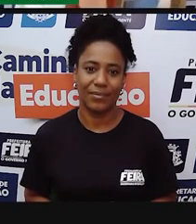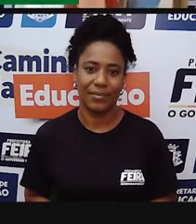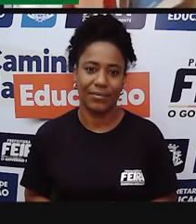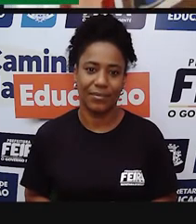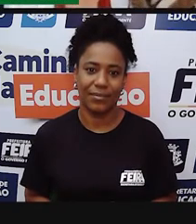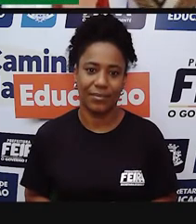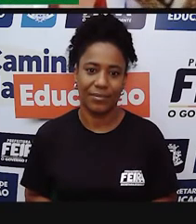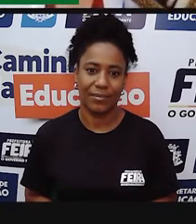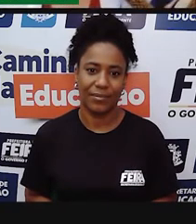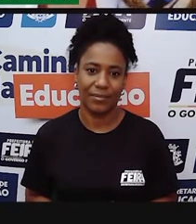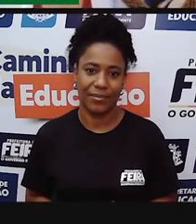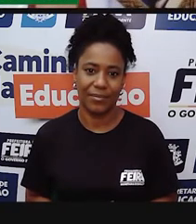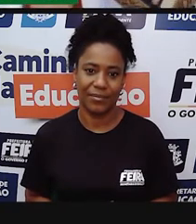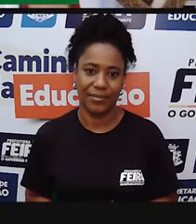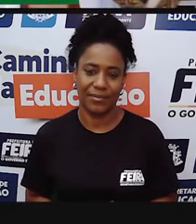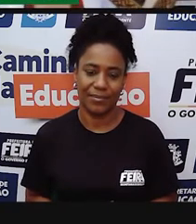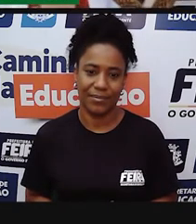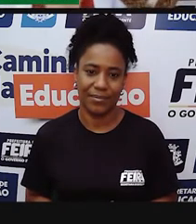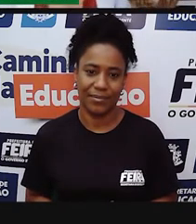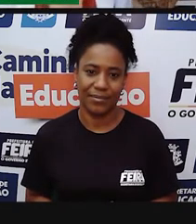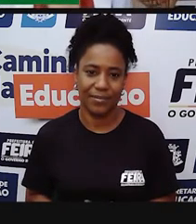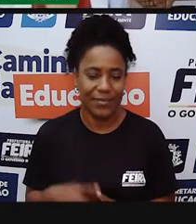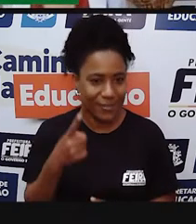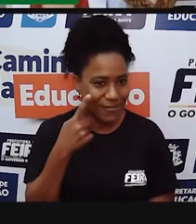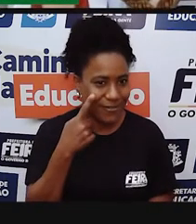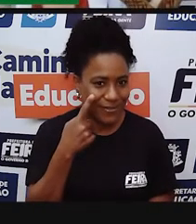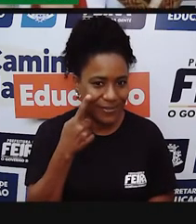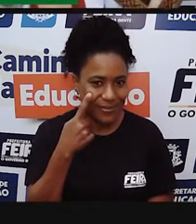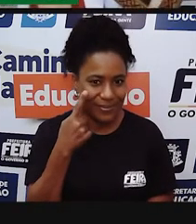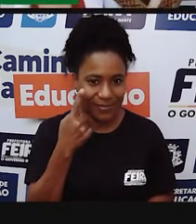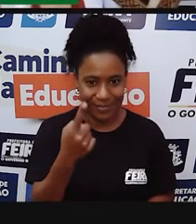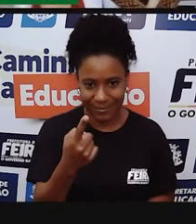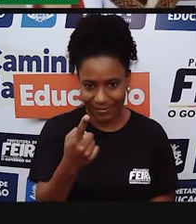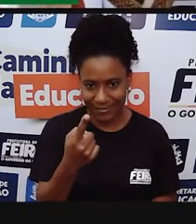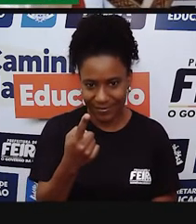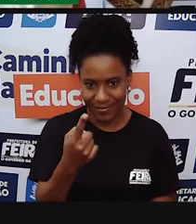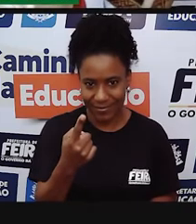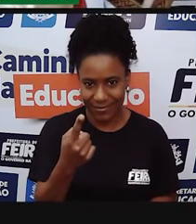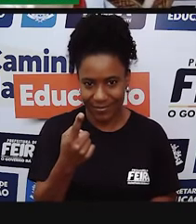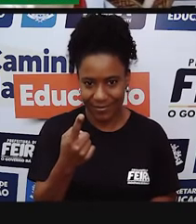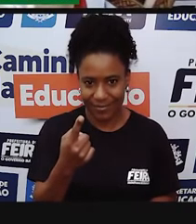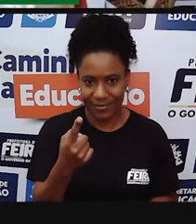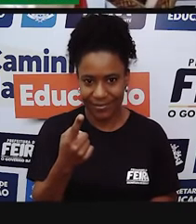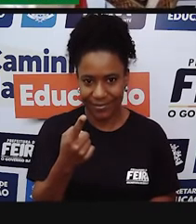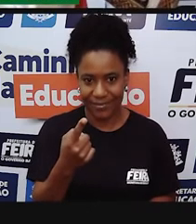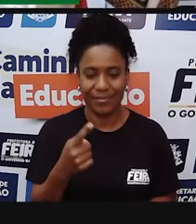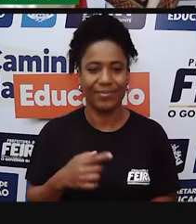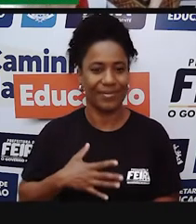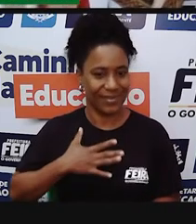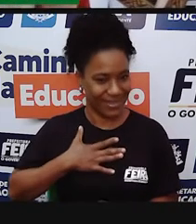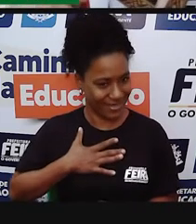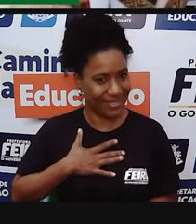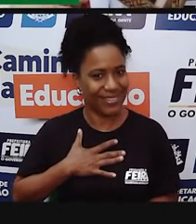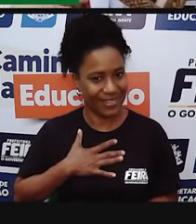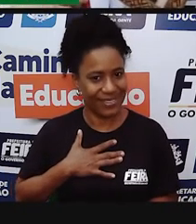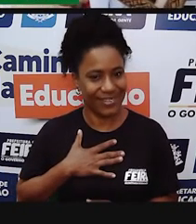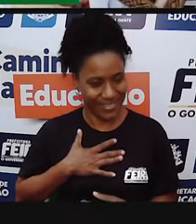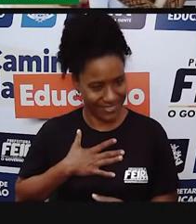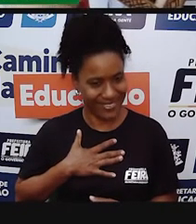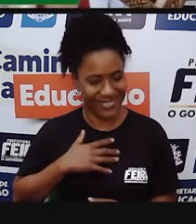por favor sou aqui eu tenho dez me